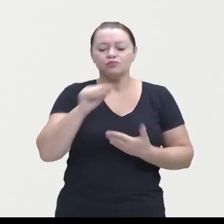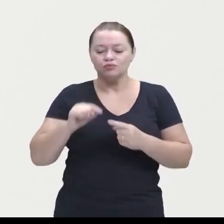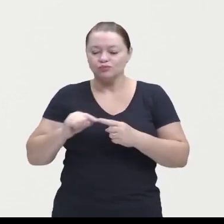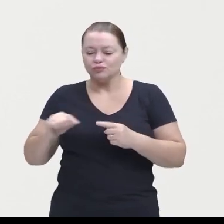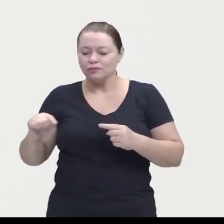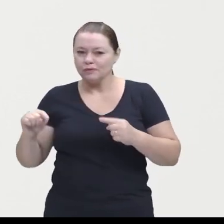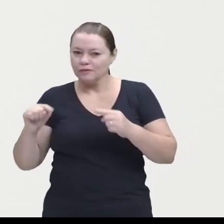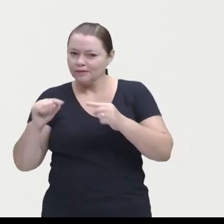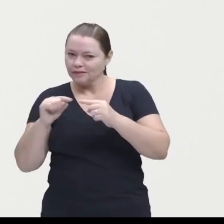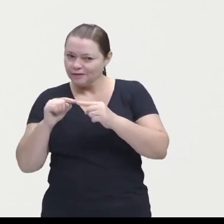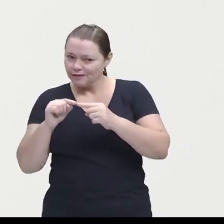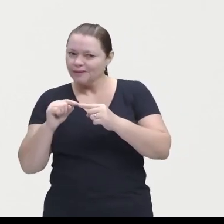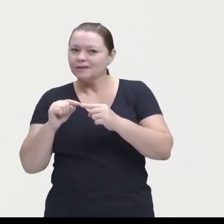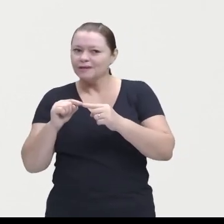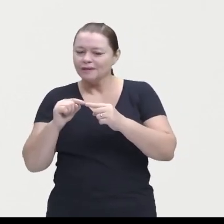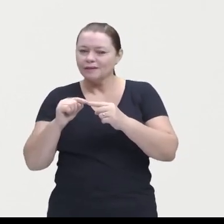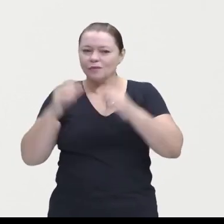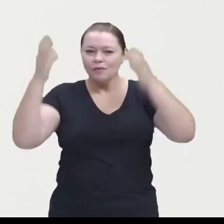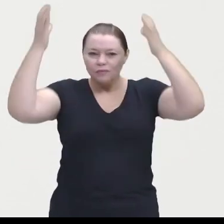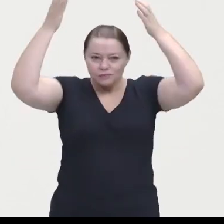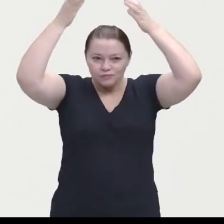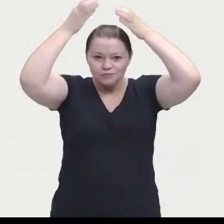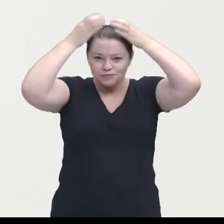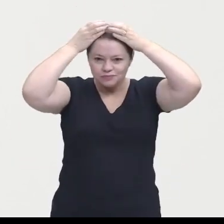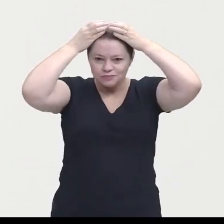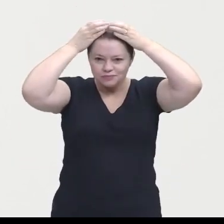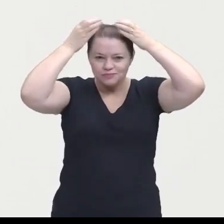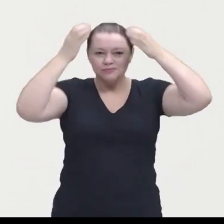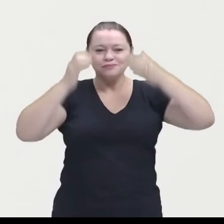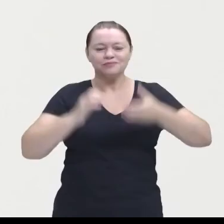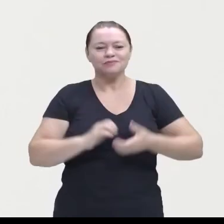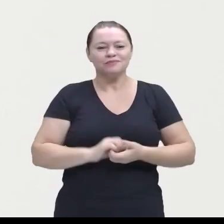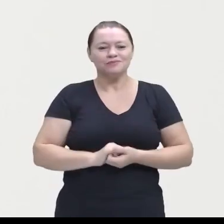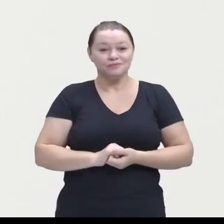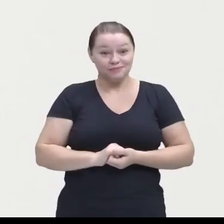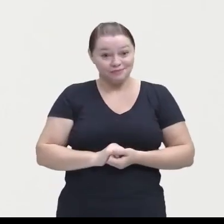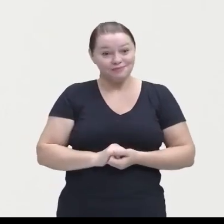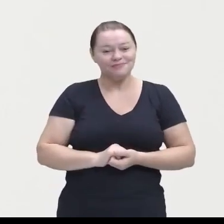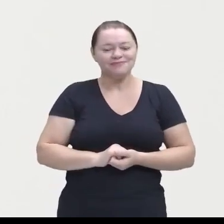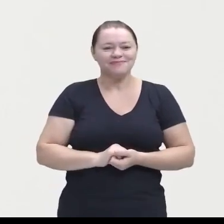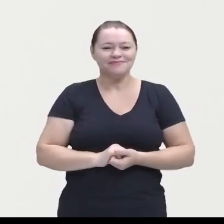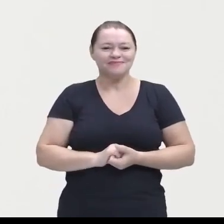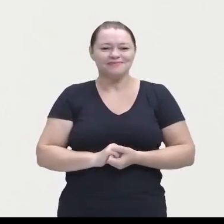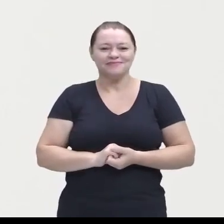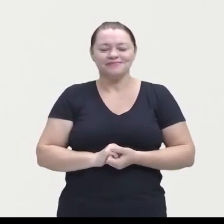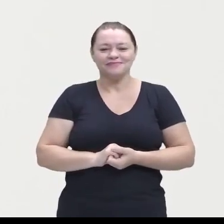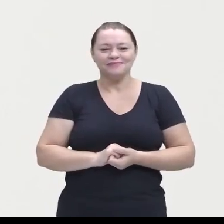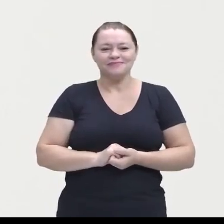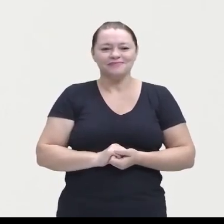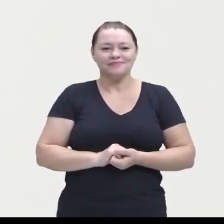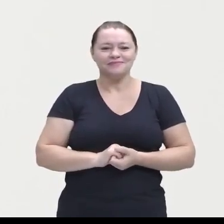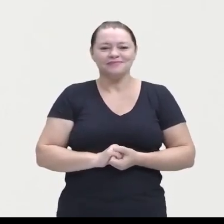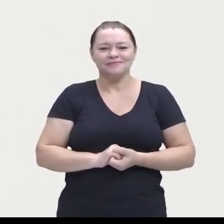Triângulo, ligamos com o chapéu de aniversário.